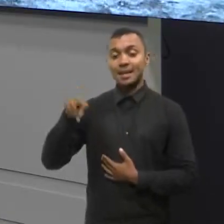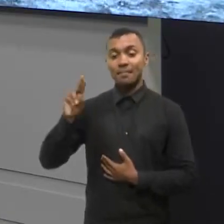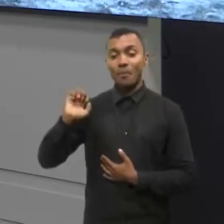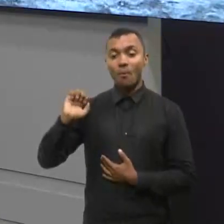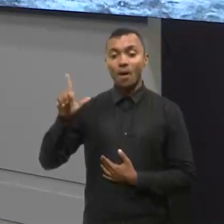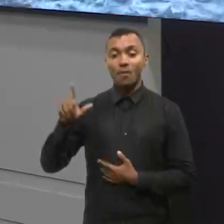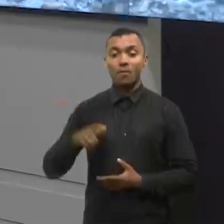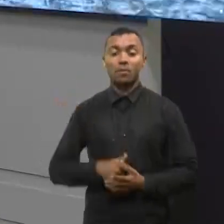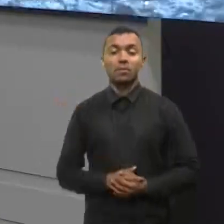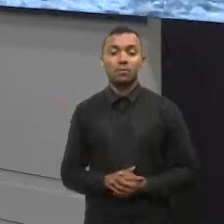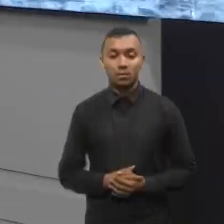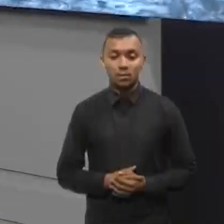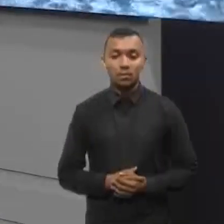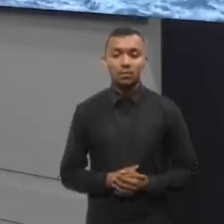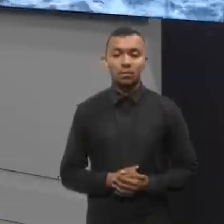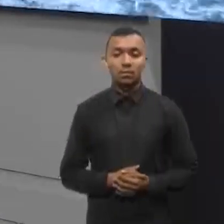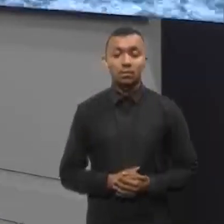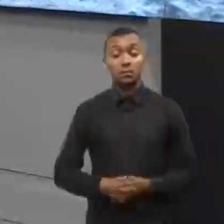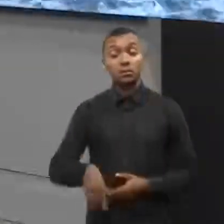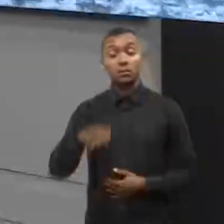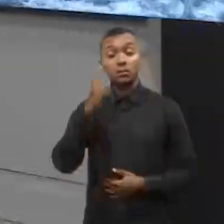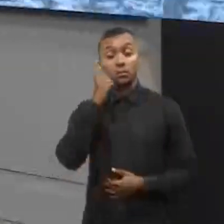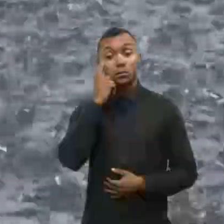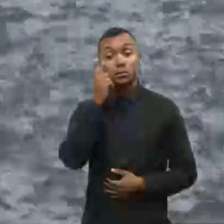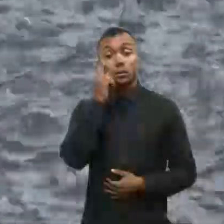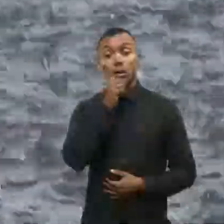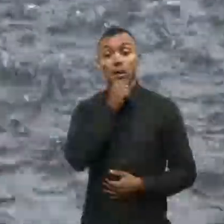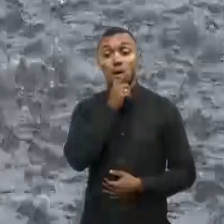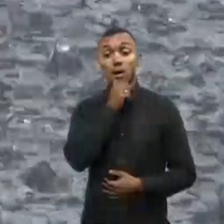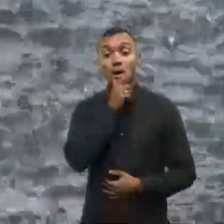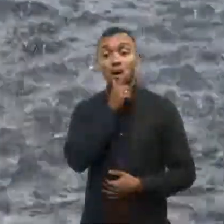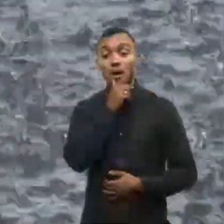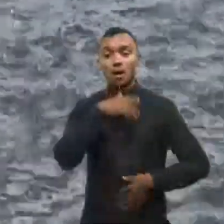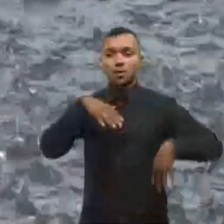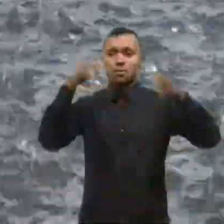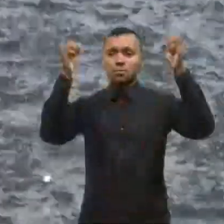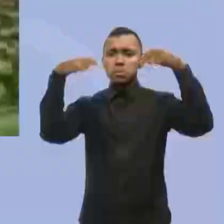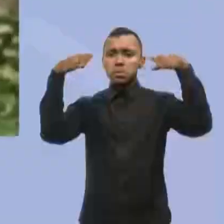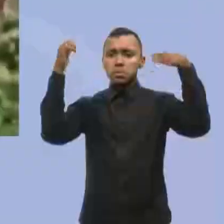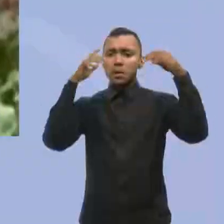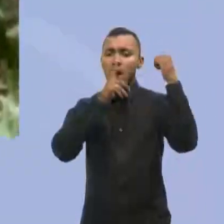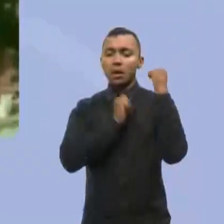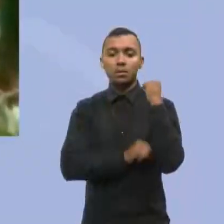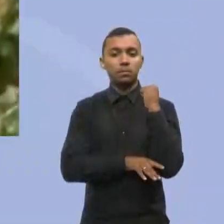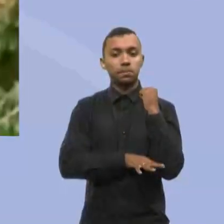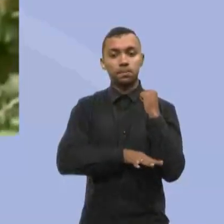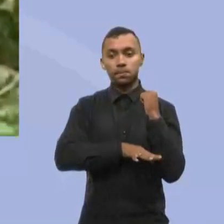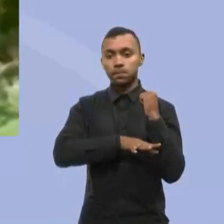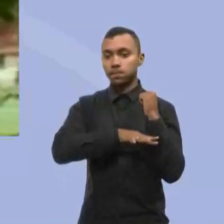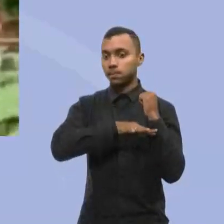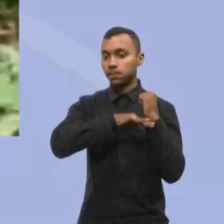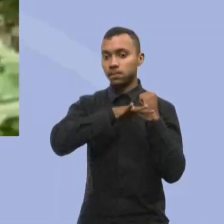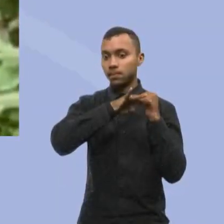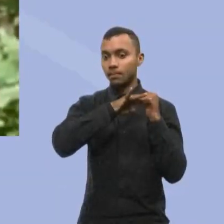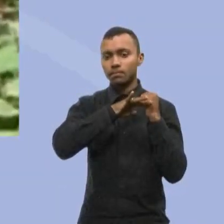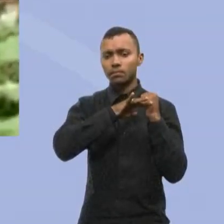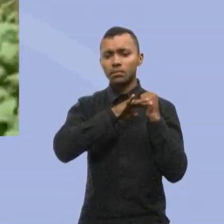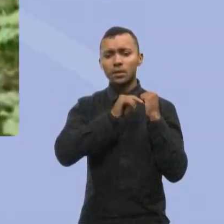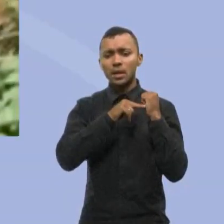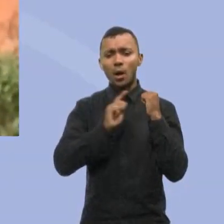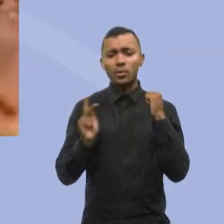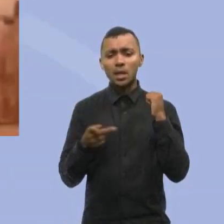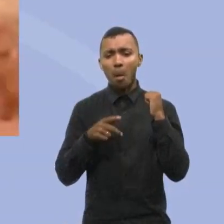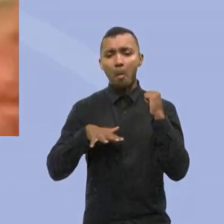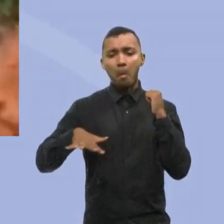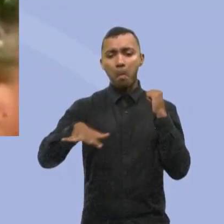Oliveira. Com alto índice de chuvas em todas as regiões do Ceará, os rompimentos de pequenas e médias